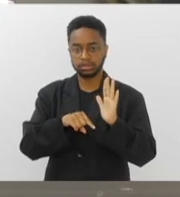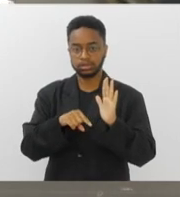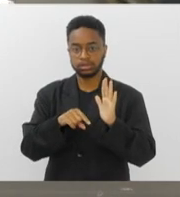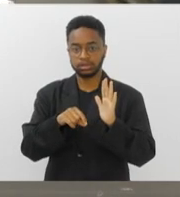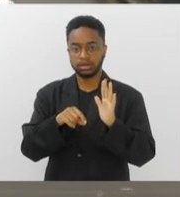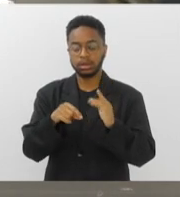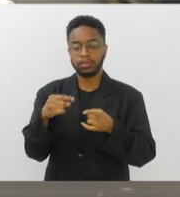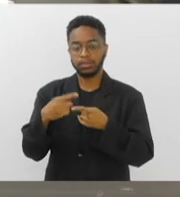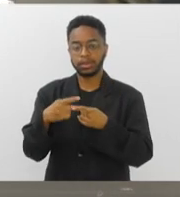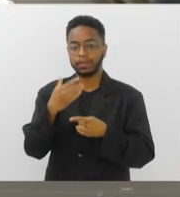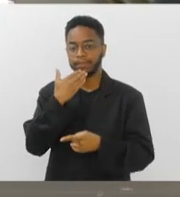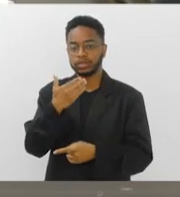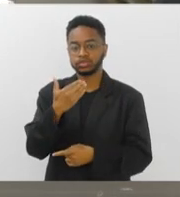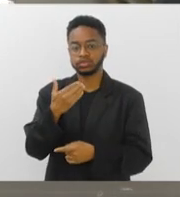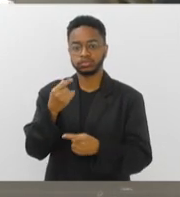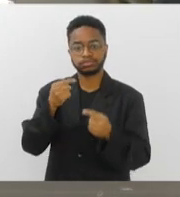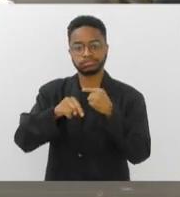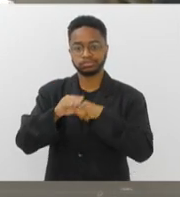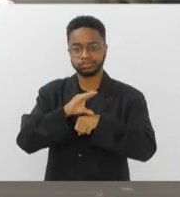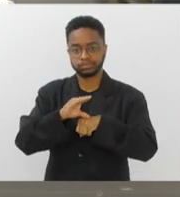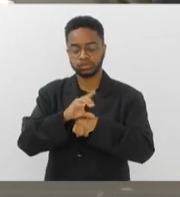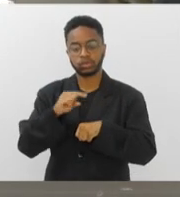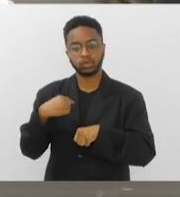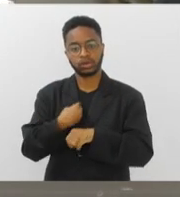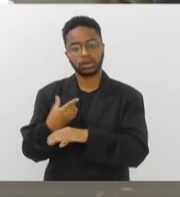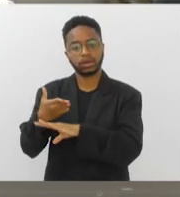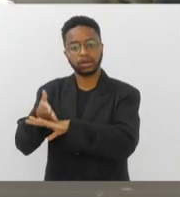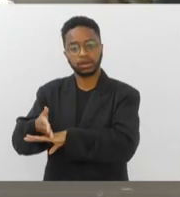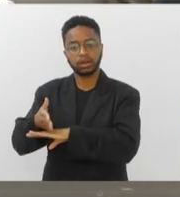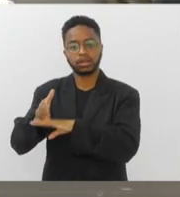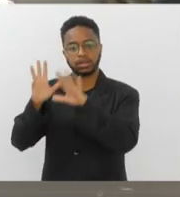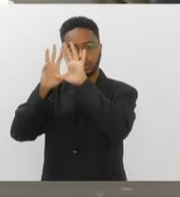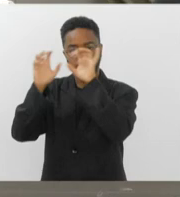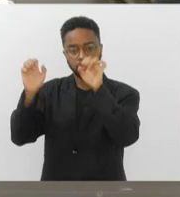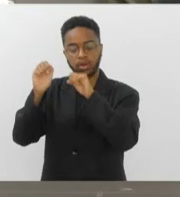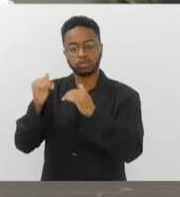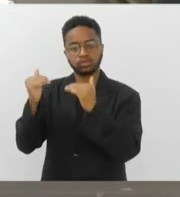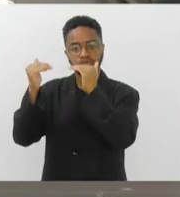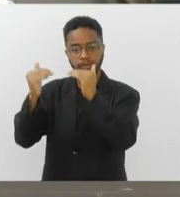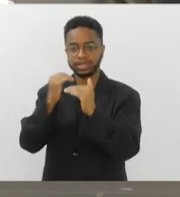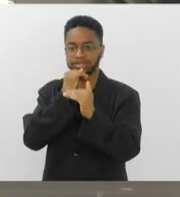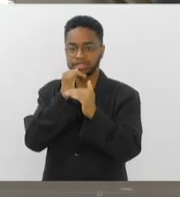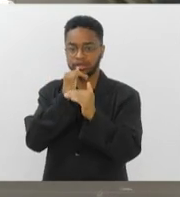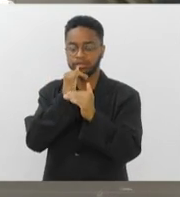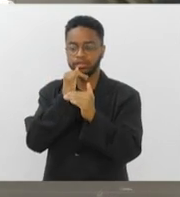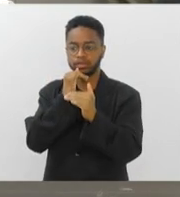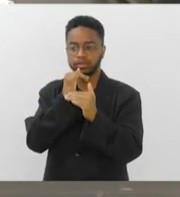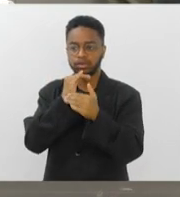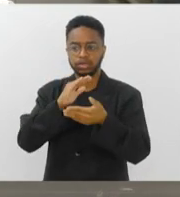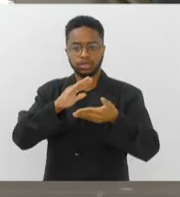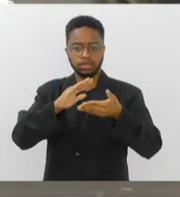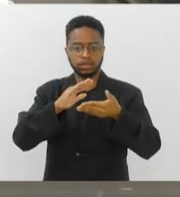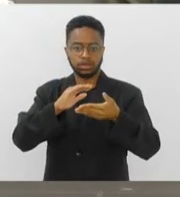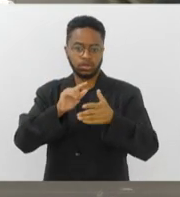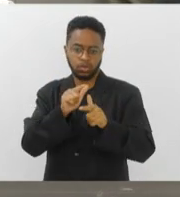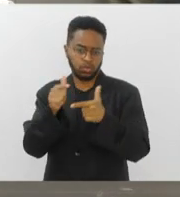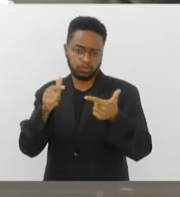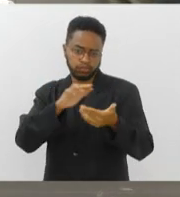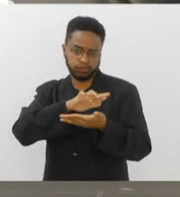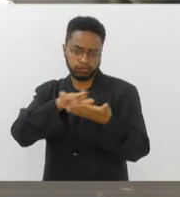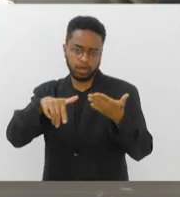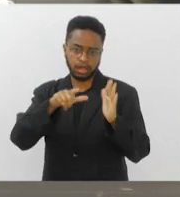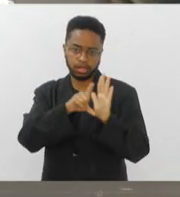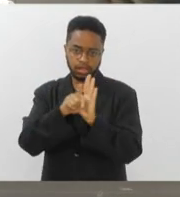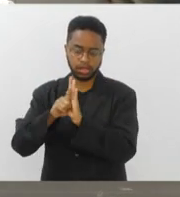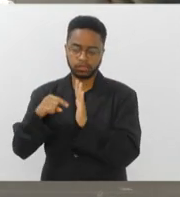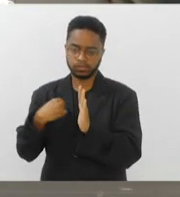pediu a inconstitucionalidade, a gente foi para o Supremo e ganhou. Leis, por exemplo, de banimento do amianto e várias outras, dizendo não, que a gente não podia legislar